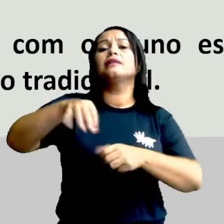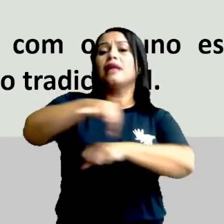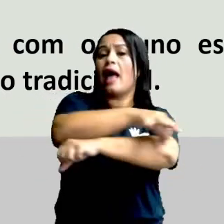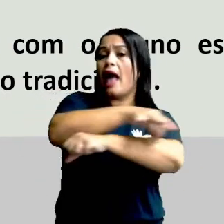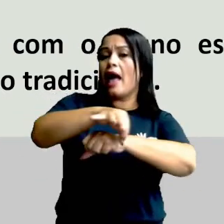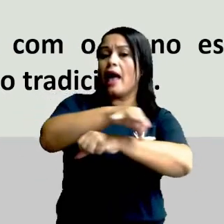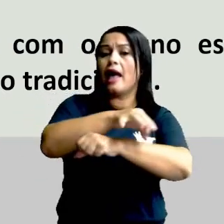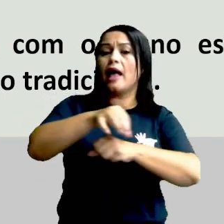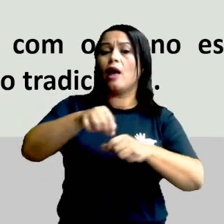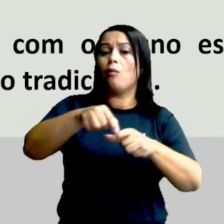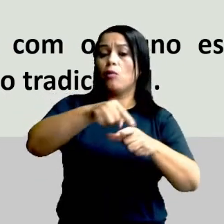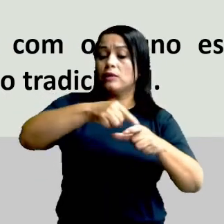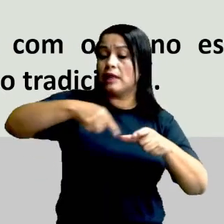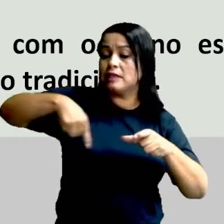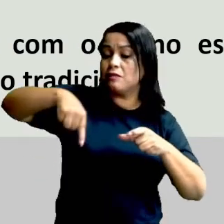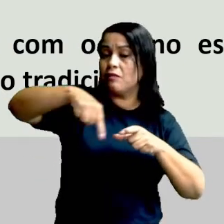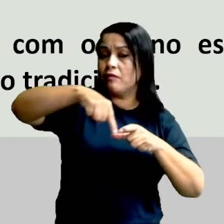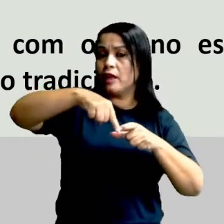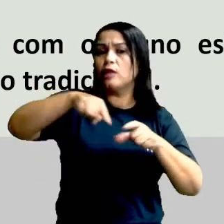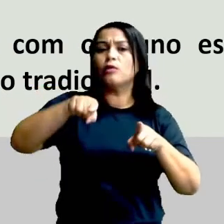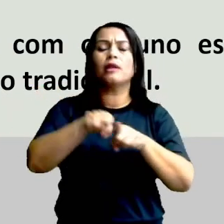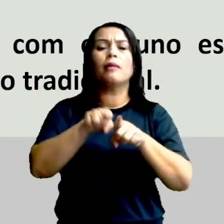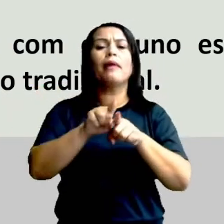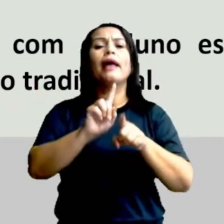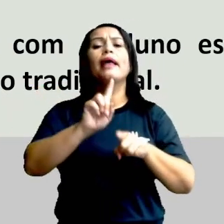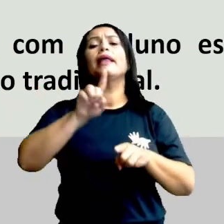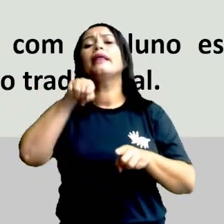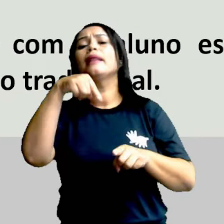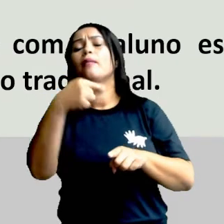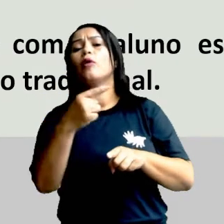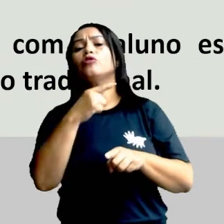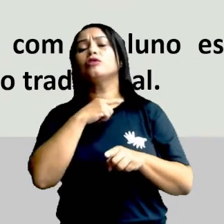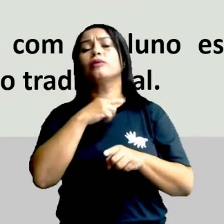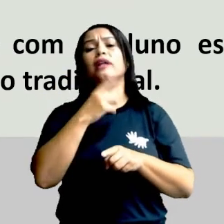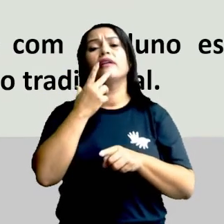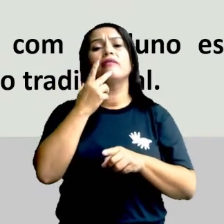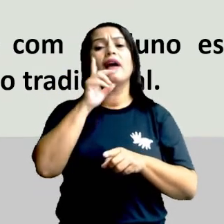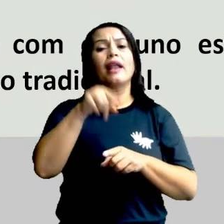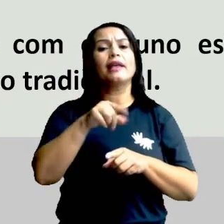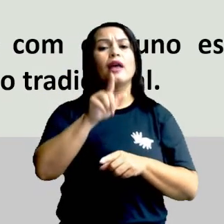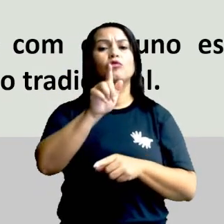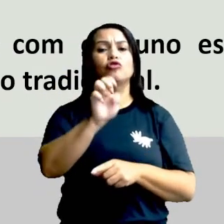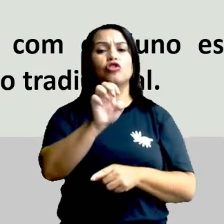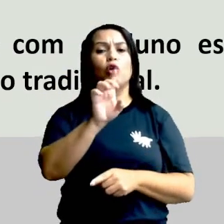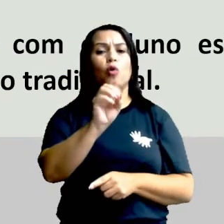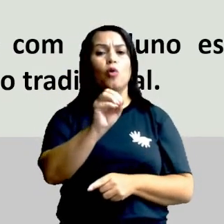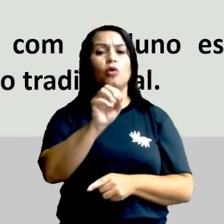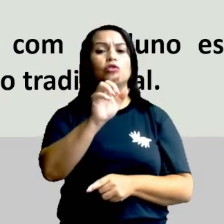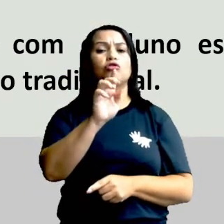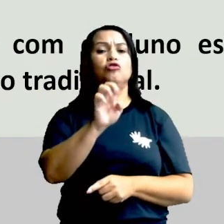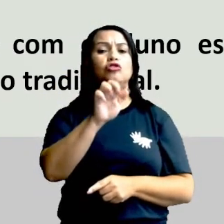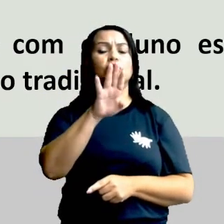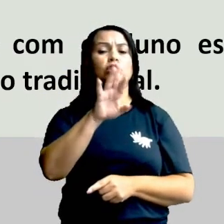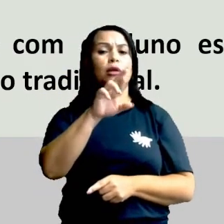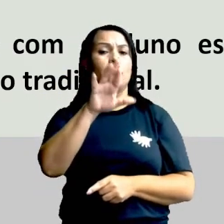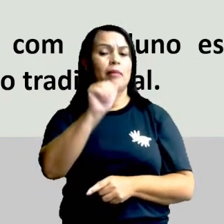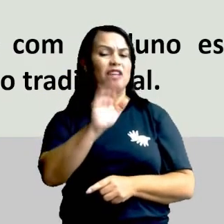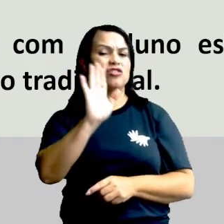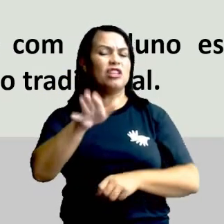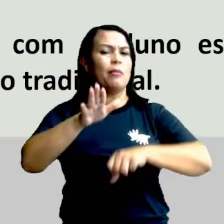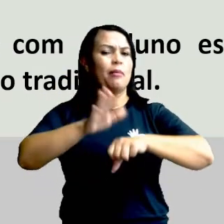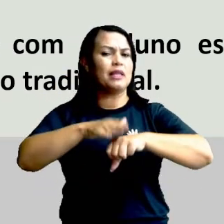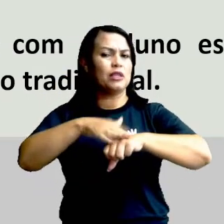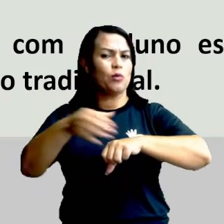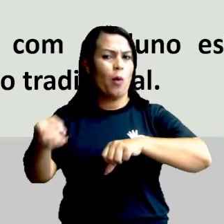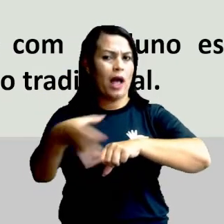transferidor tá e depois partir para onde esse outro ponto quando ele fala é o geogebra que já está mais atualizado